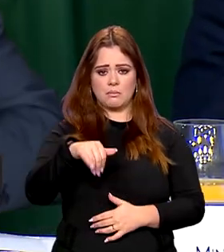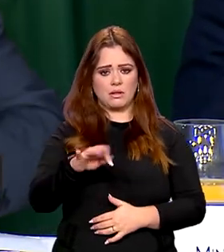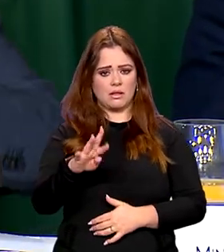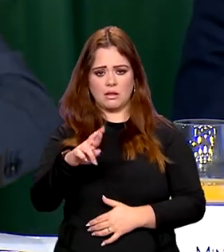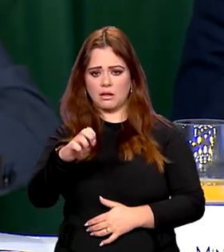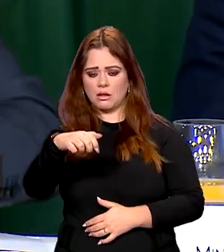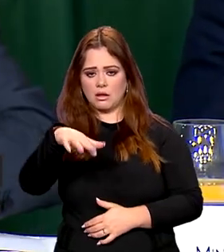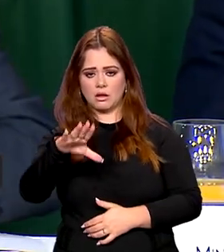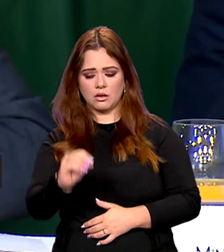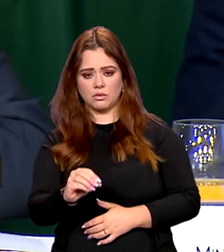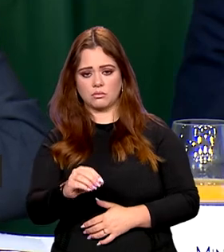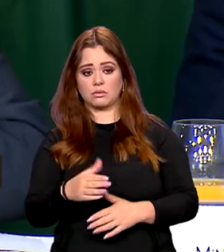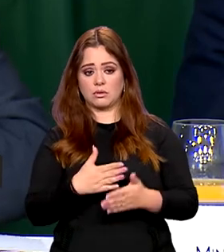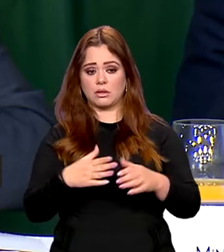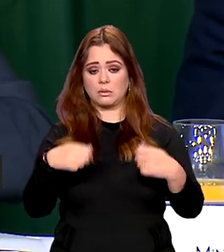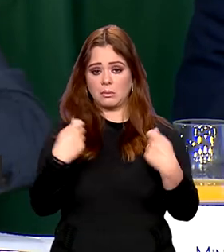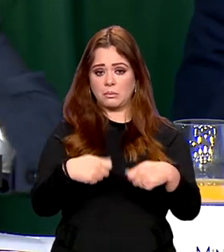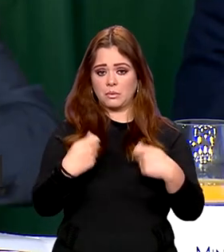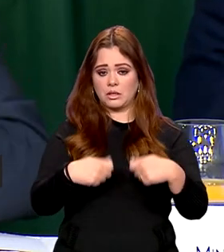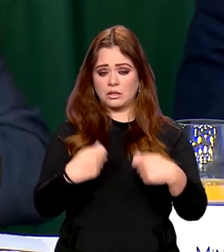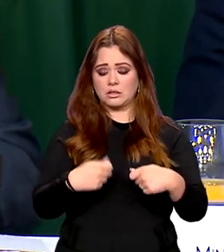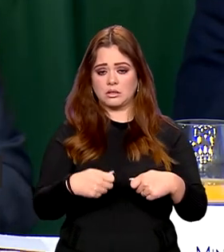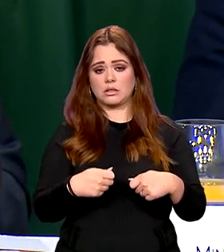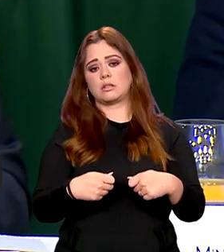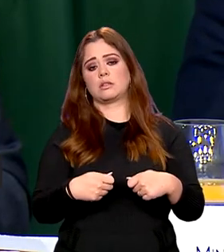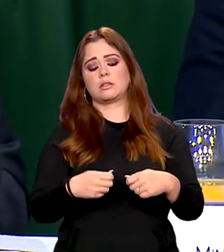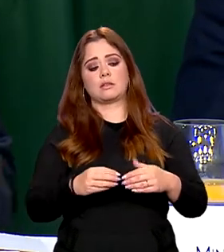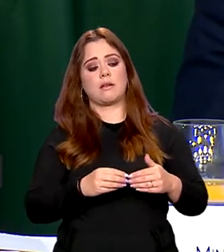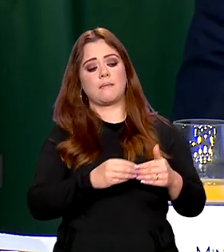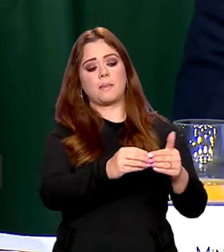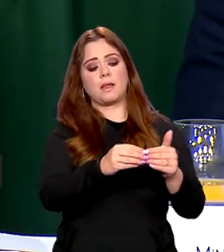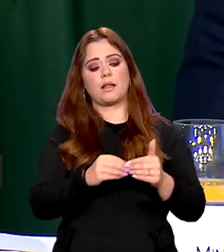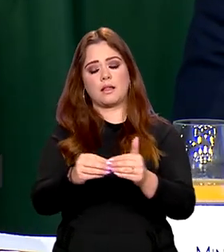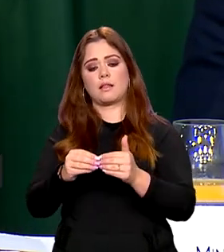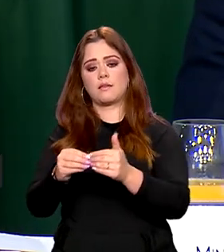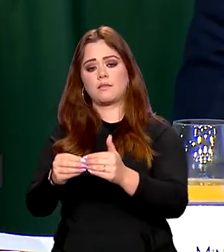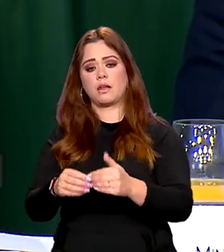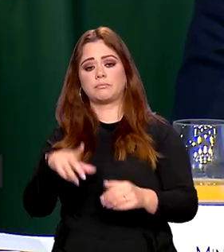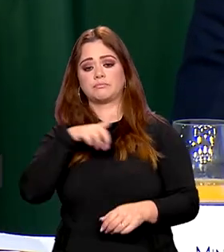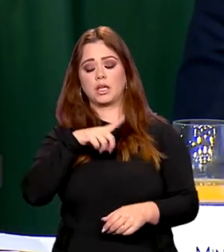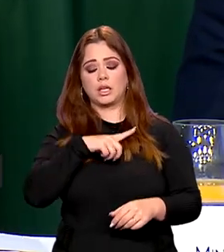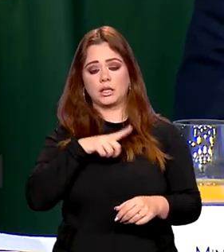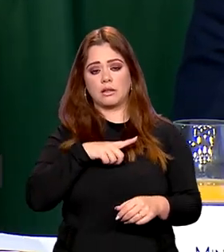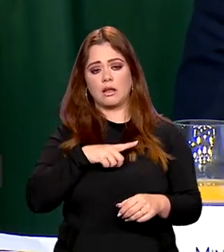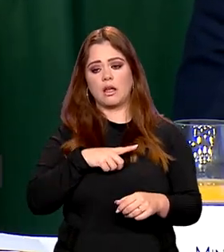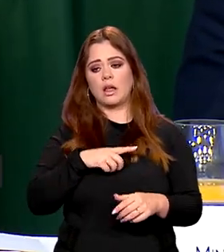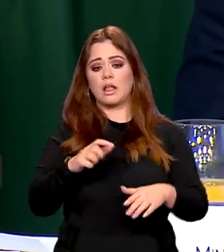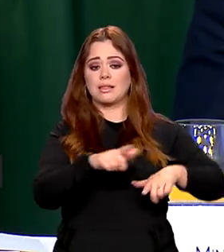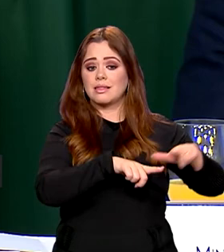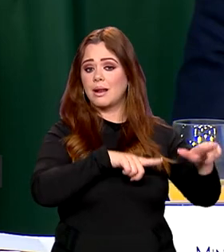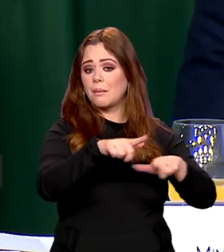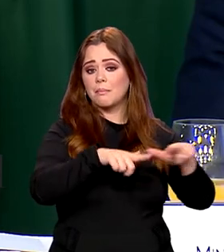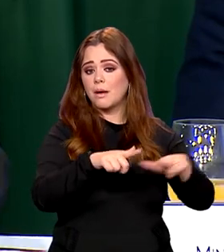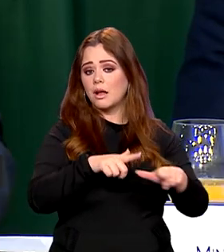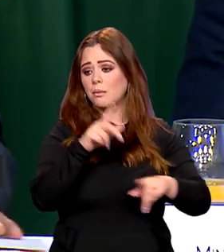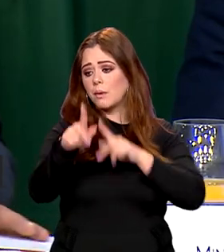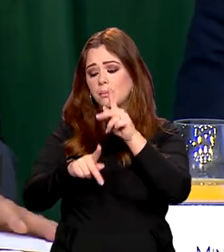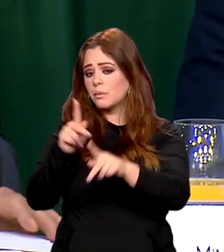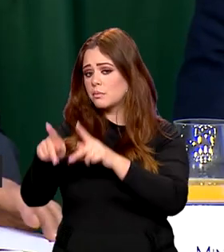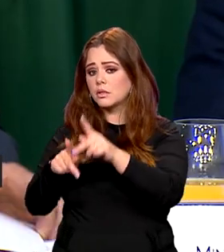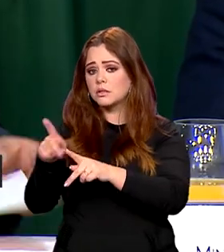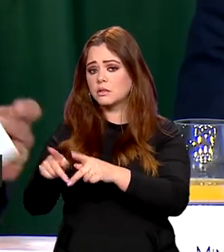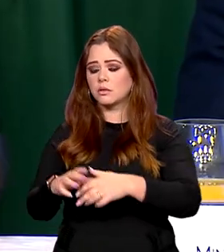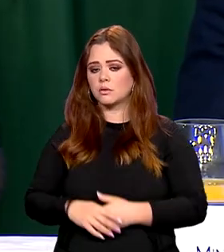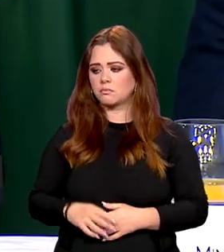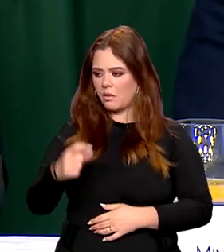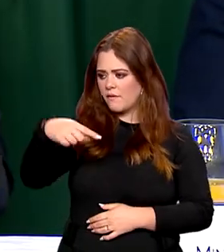quando deveria industrializar para importar o produto já transformado e gerar emprego para o seu povo. Eu até falei, ah, vai lá, vai ser meu ministro